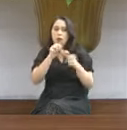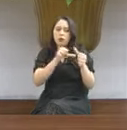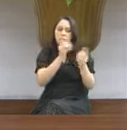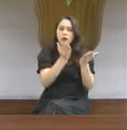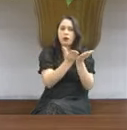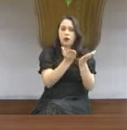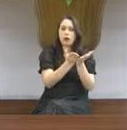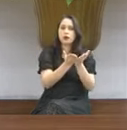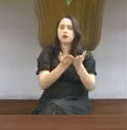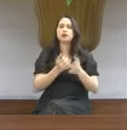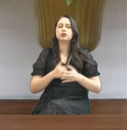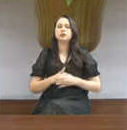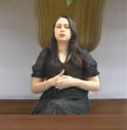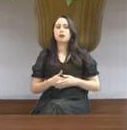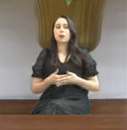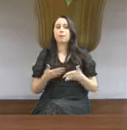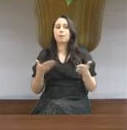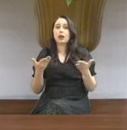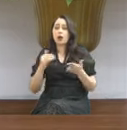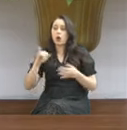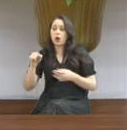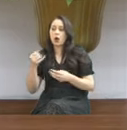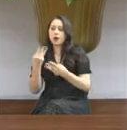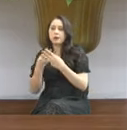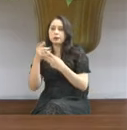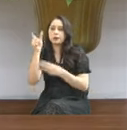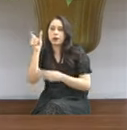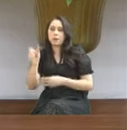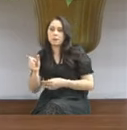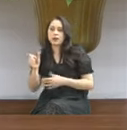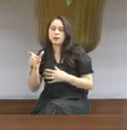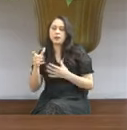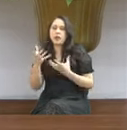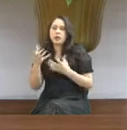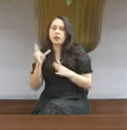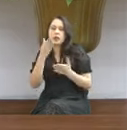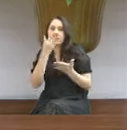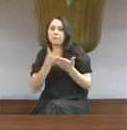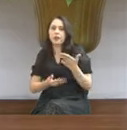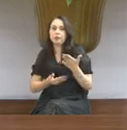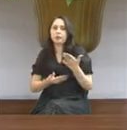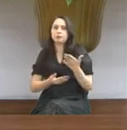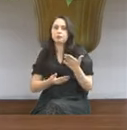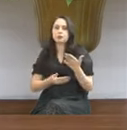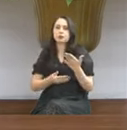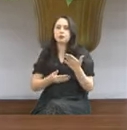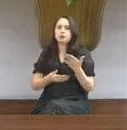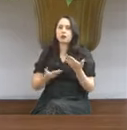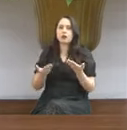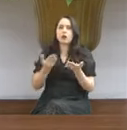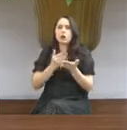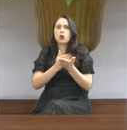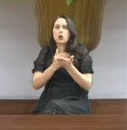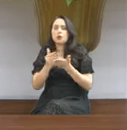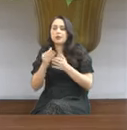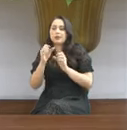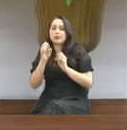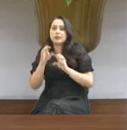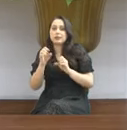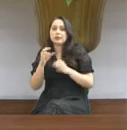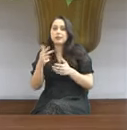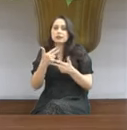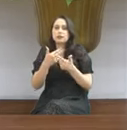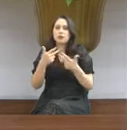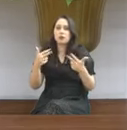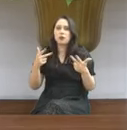agora alguns judeus malignos, não querendo perdê-los, começaram a infiltrar e ensinar